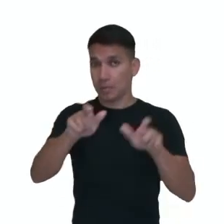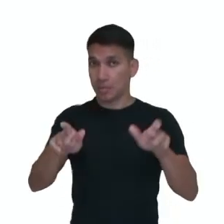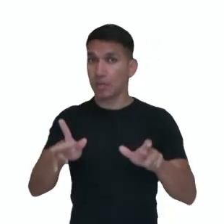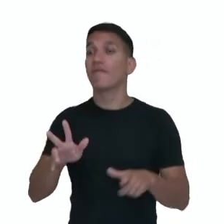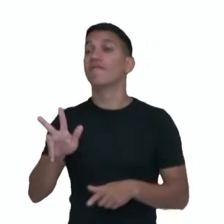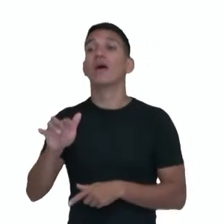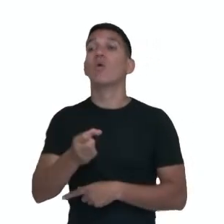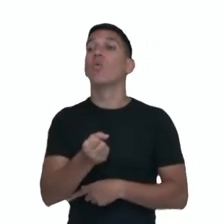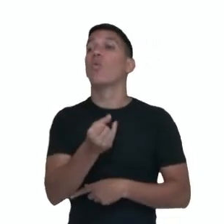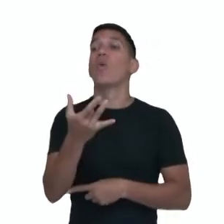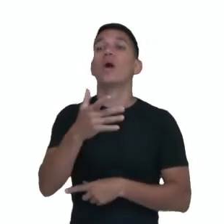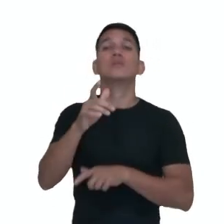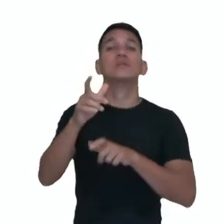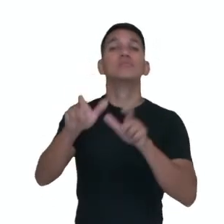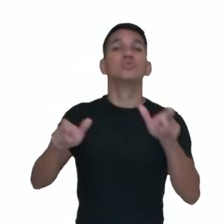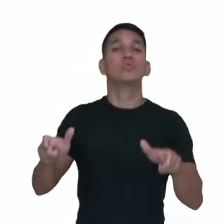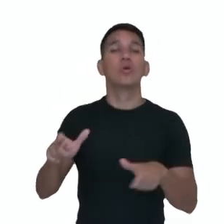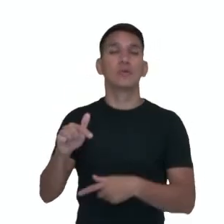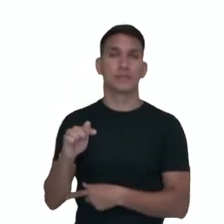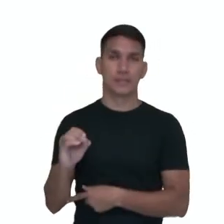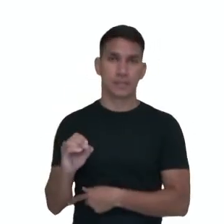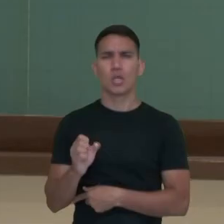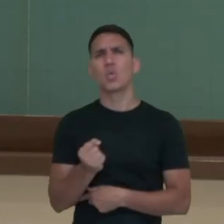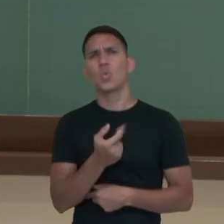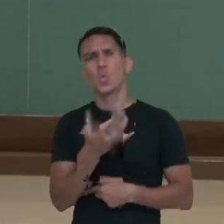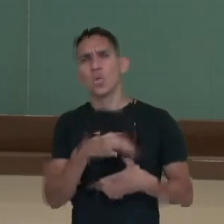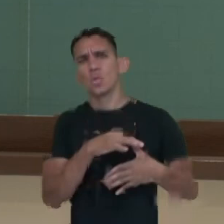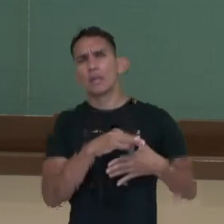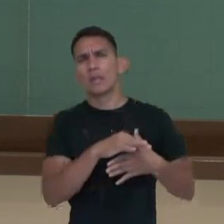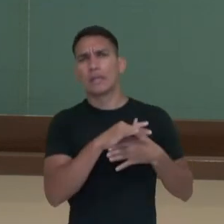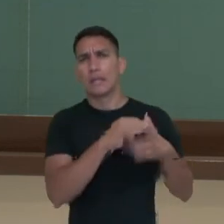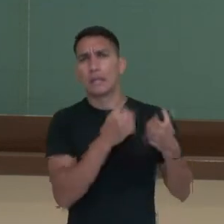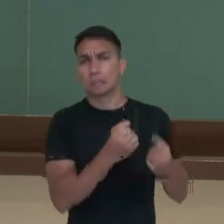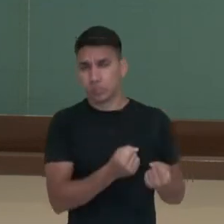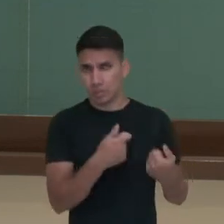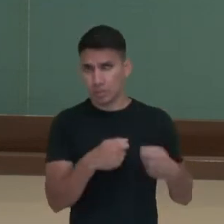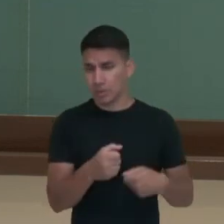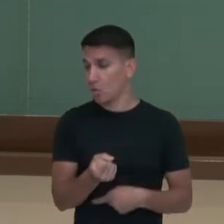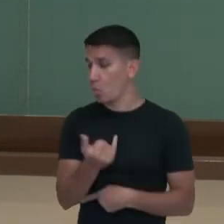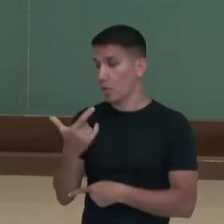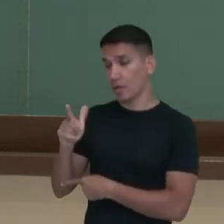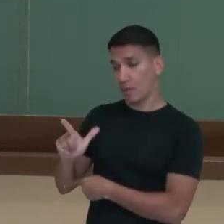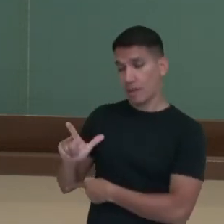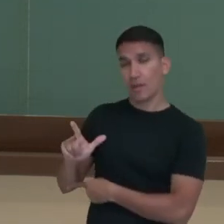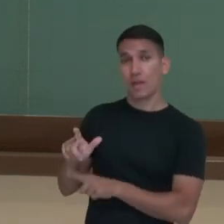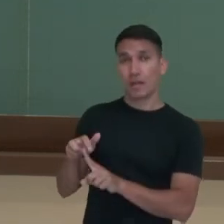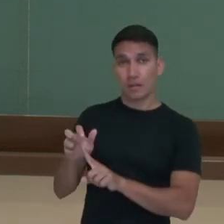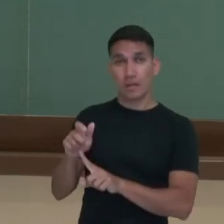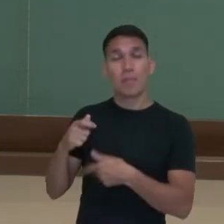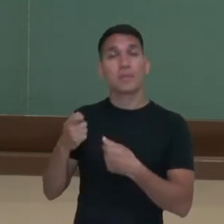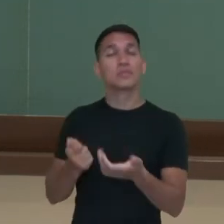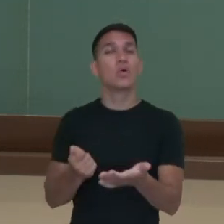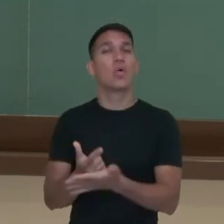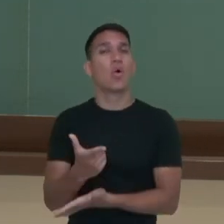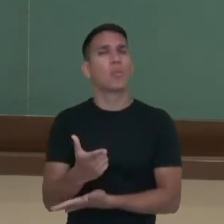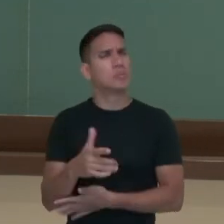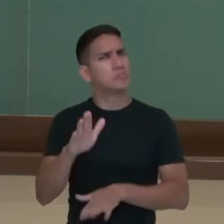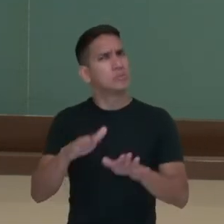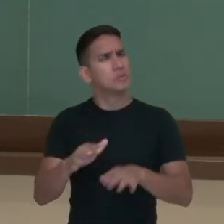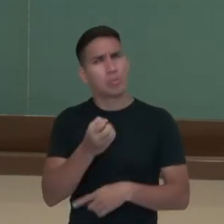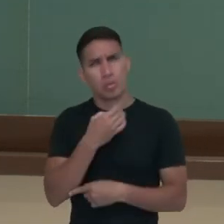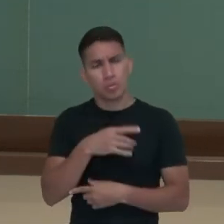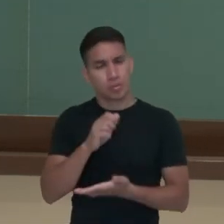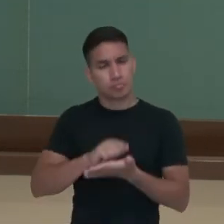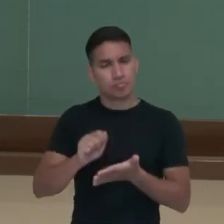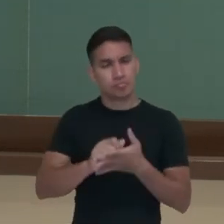evento. Assim, quantos quilos de carne e quantos litros de refrigerante precisarão comprar? Que tal escrever os valores em